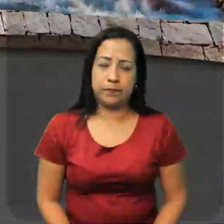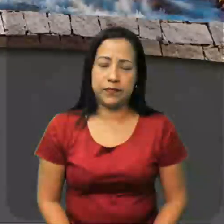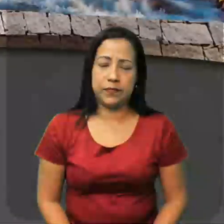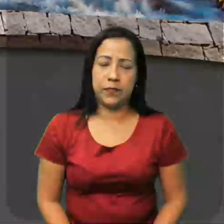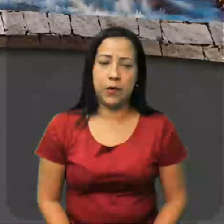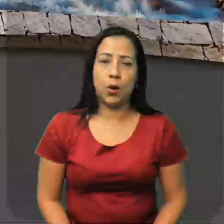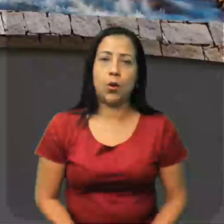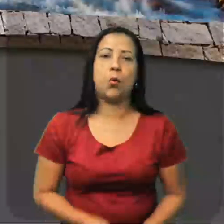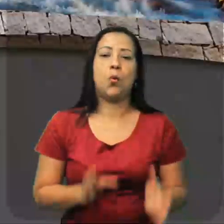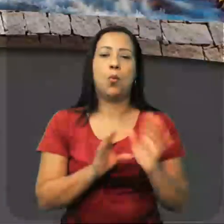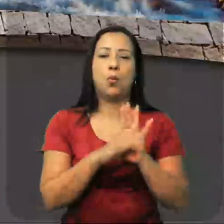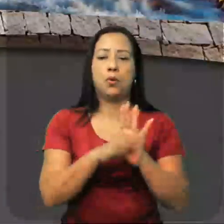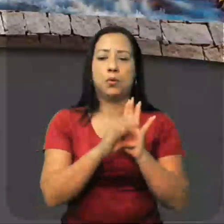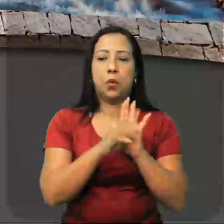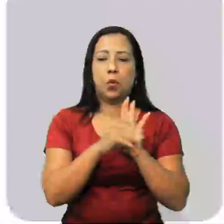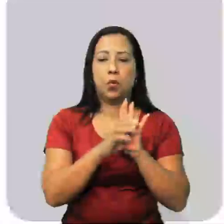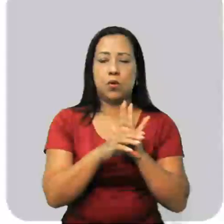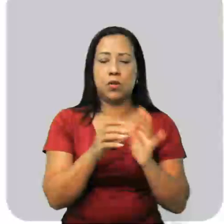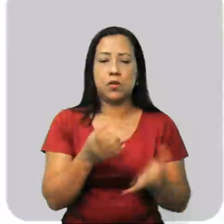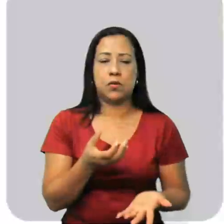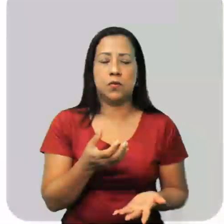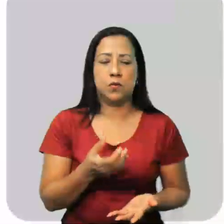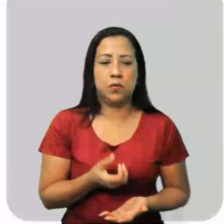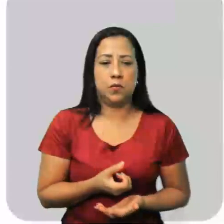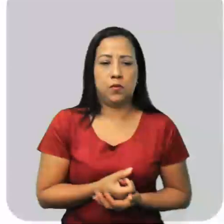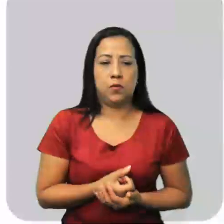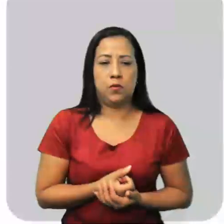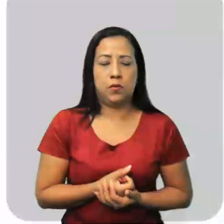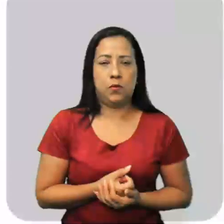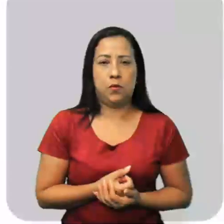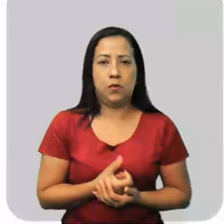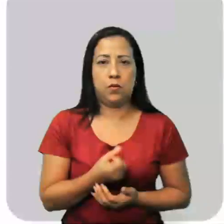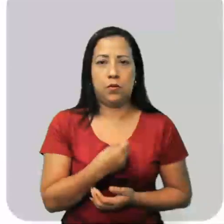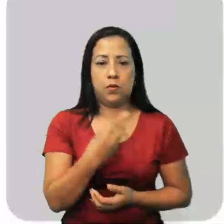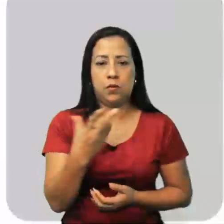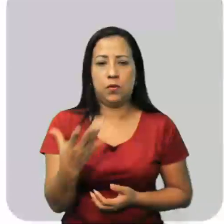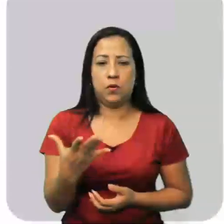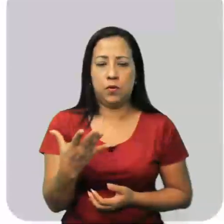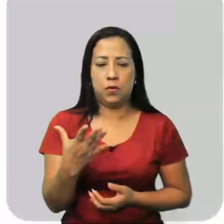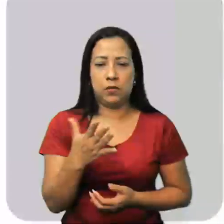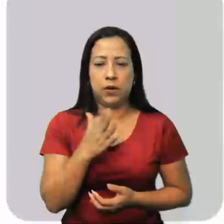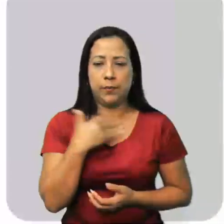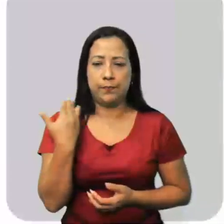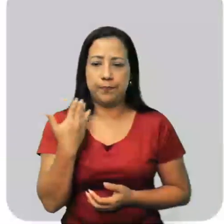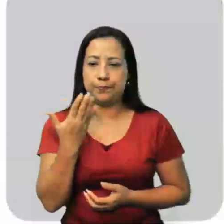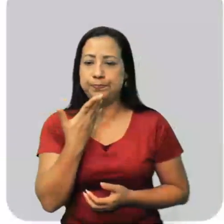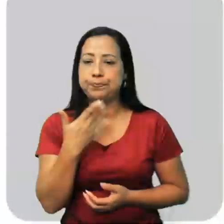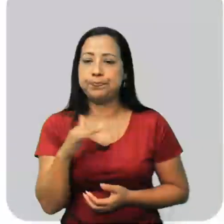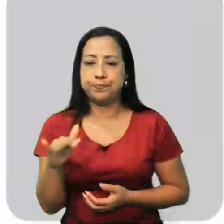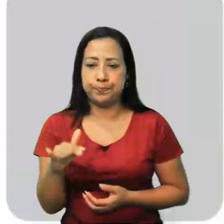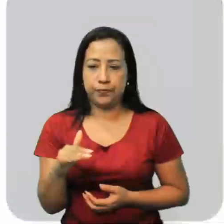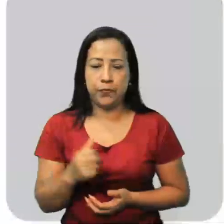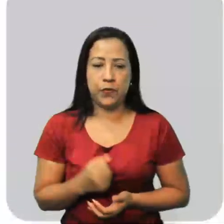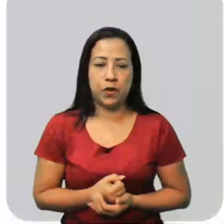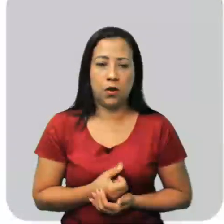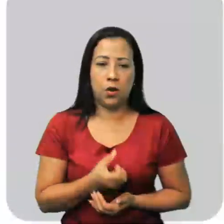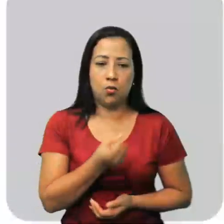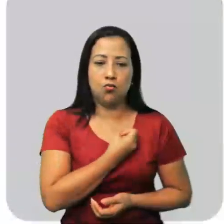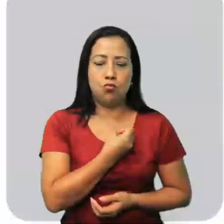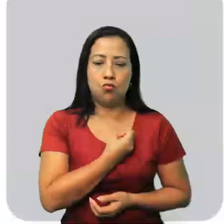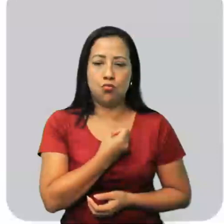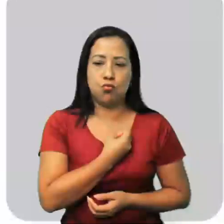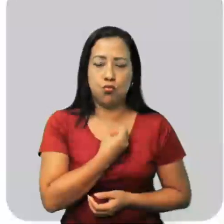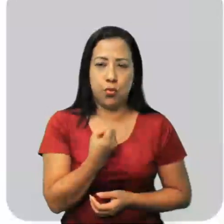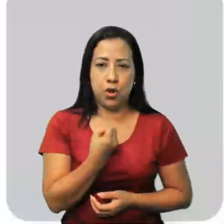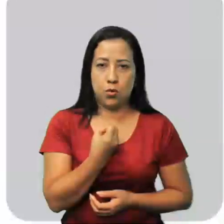Outro conceitinho, taxa de mortalidade infantil. Veja bem aí, o que é que nós temos na telinha? O número de óbitos de crianças com menos